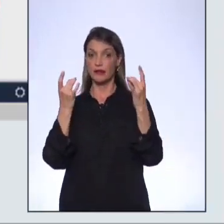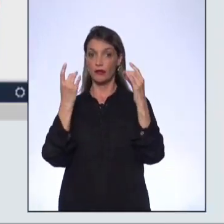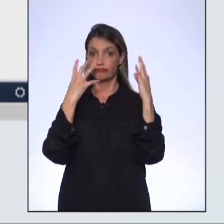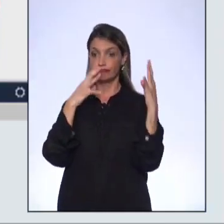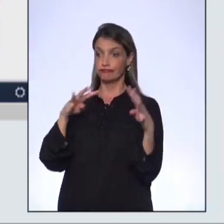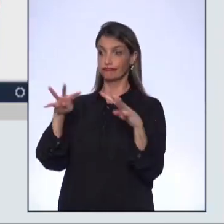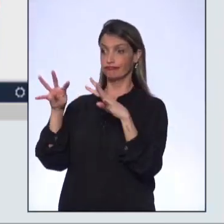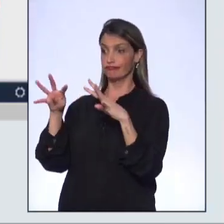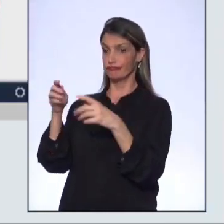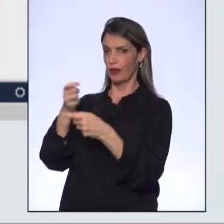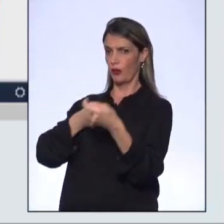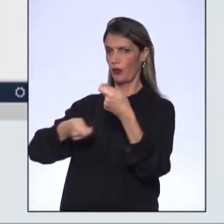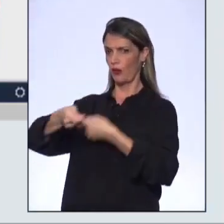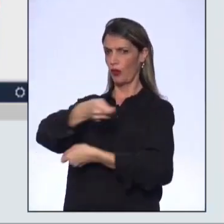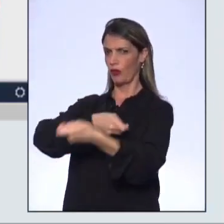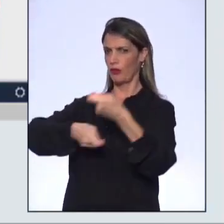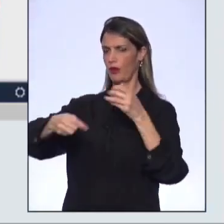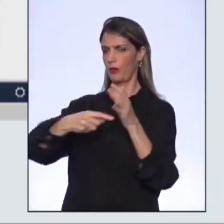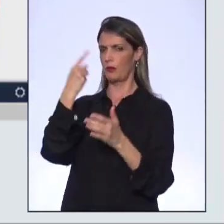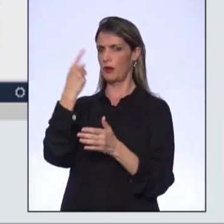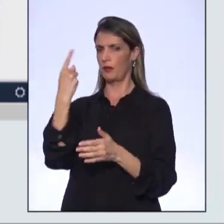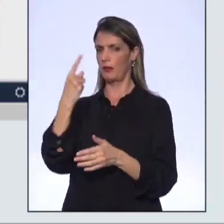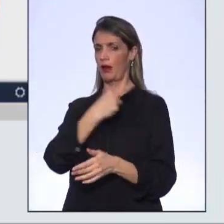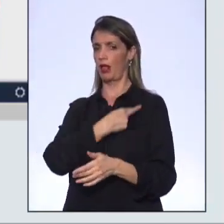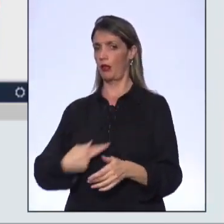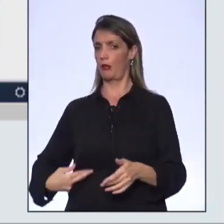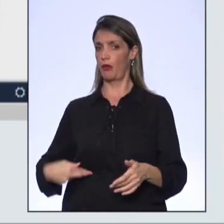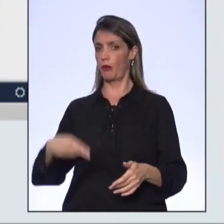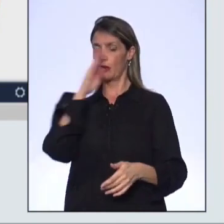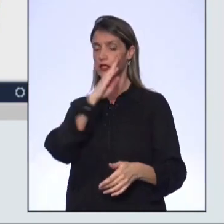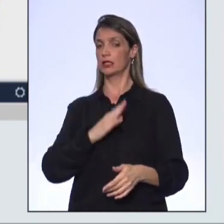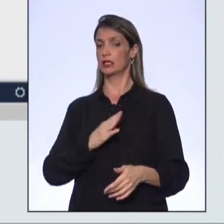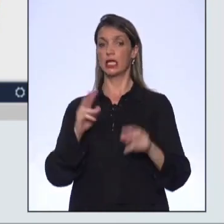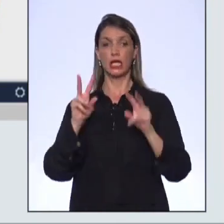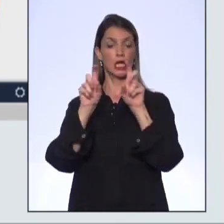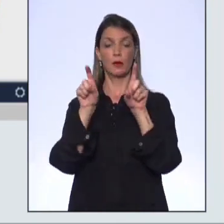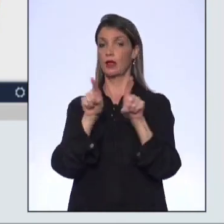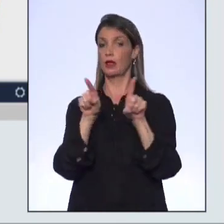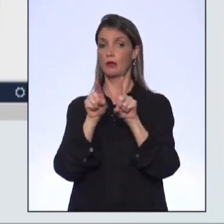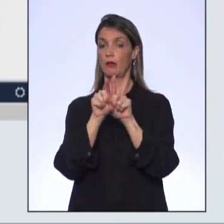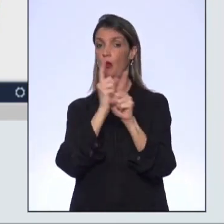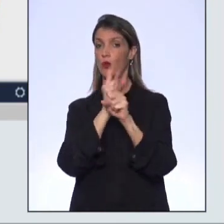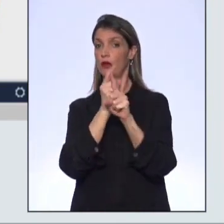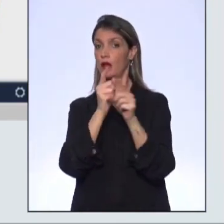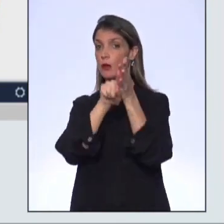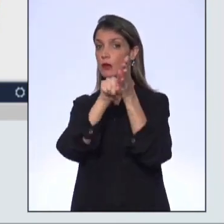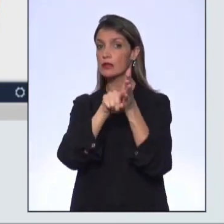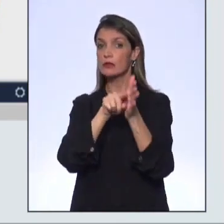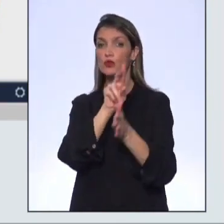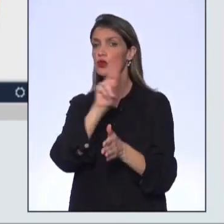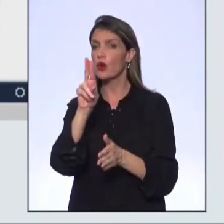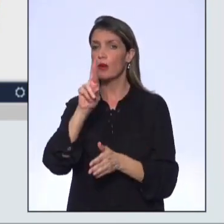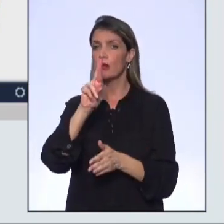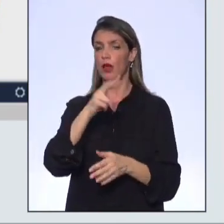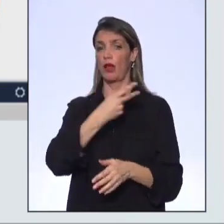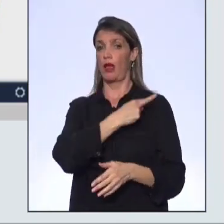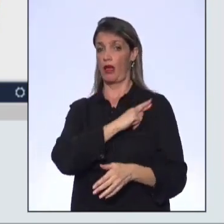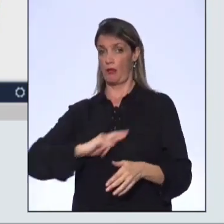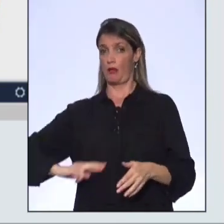a economia da Primeira República Brasileira, tema também encontrado nas pesquisas com o nome de República